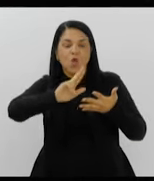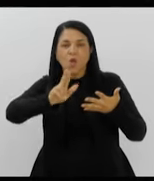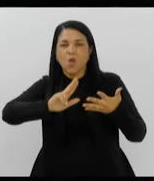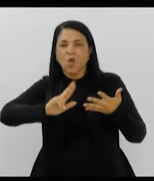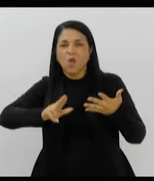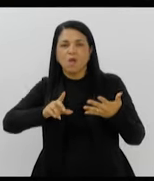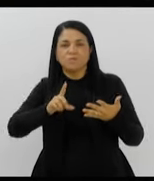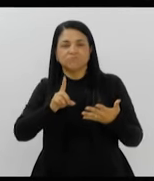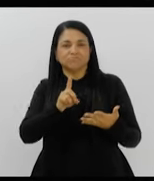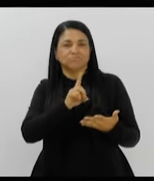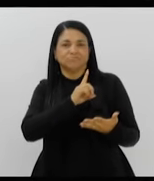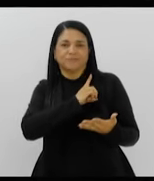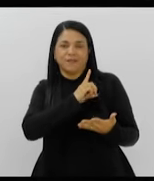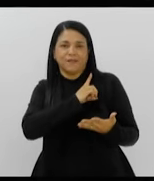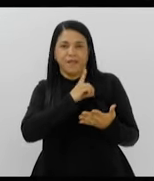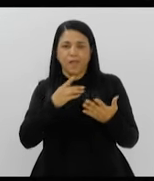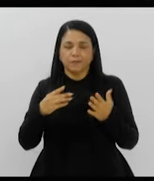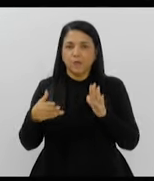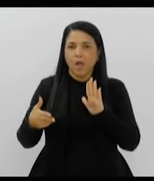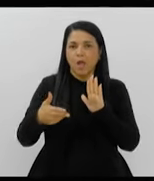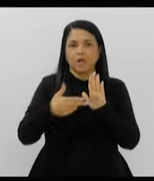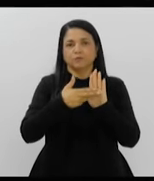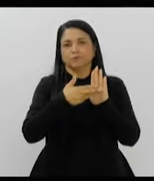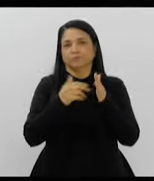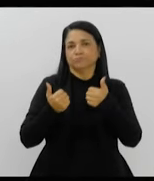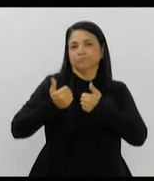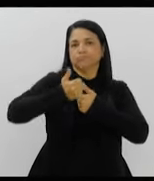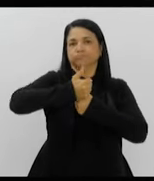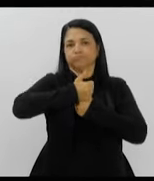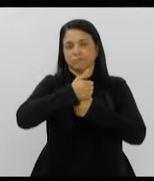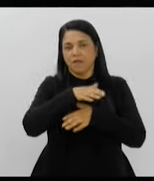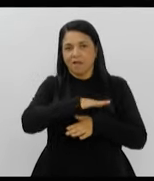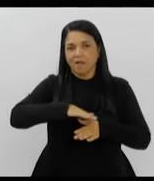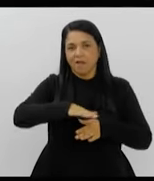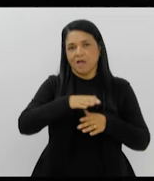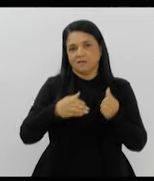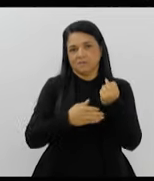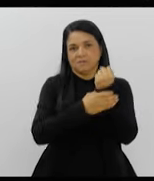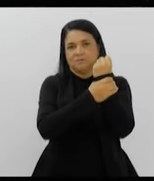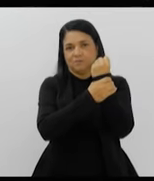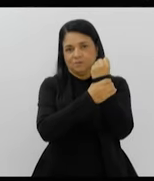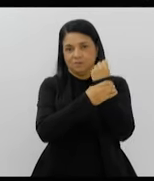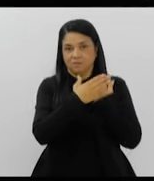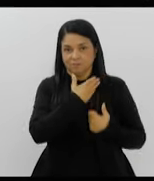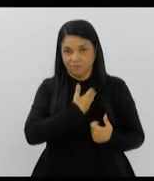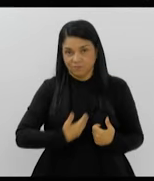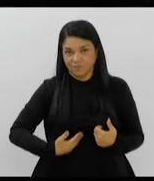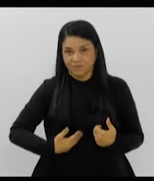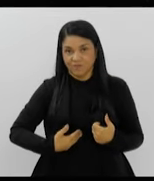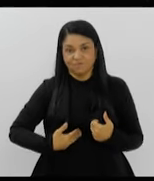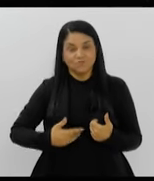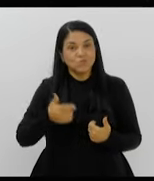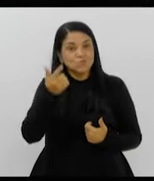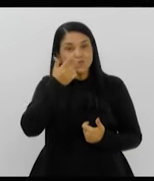que assumem na área da segurança pública, ela não tem